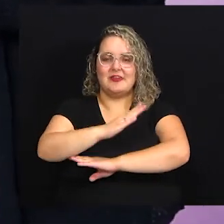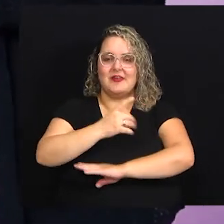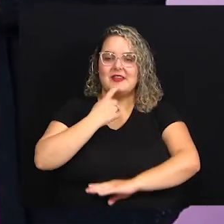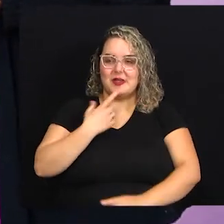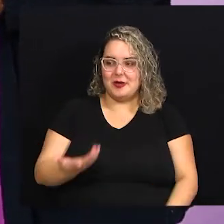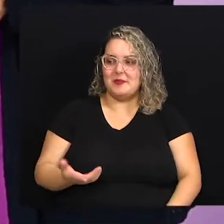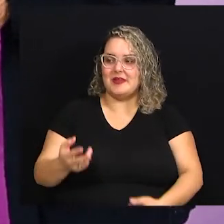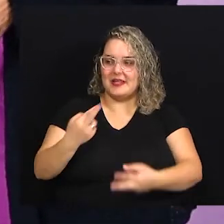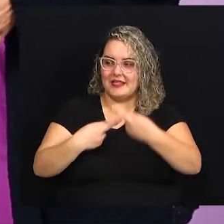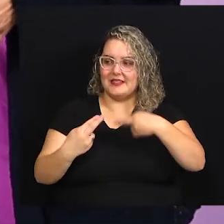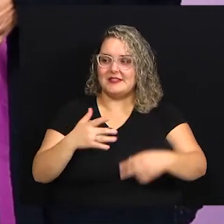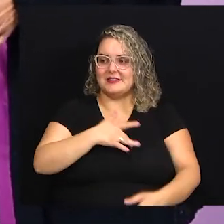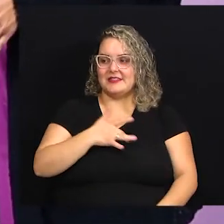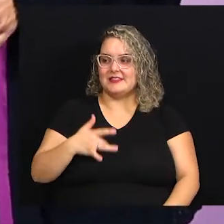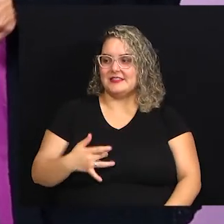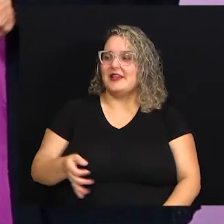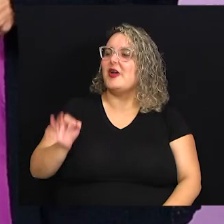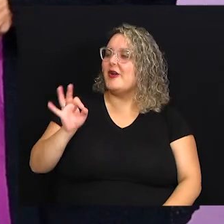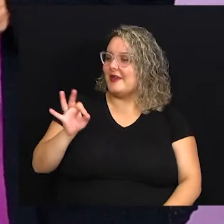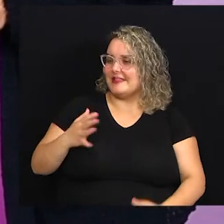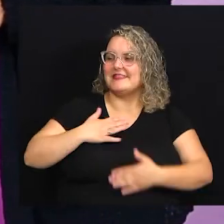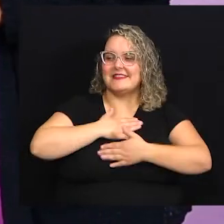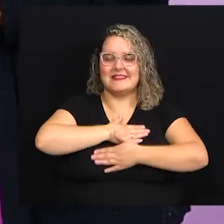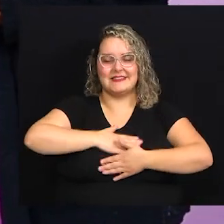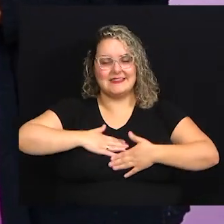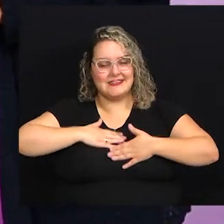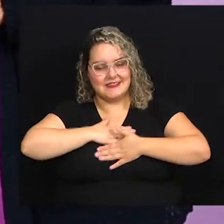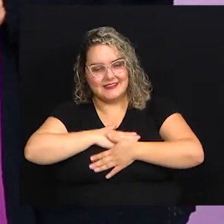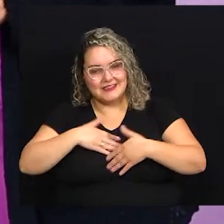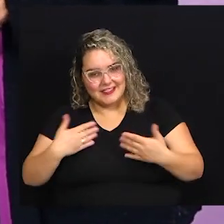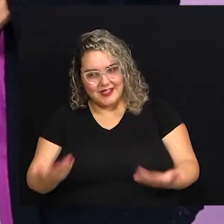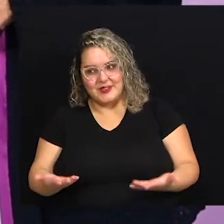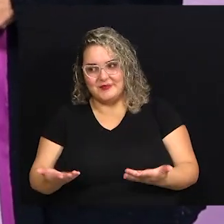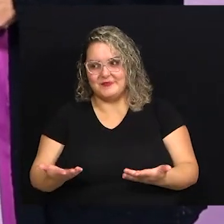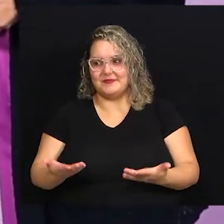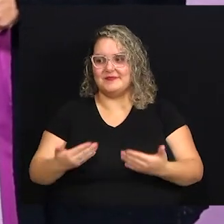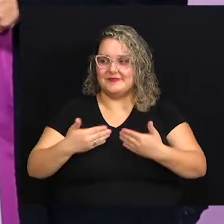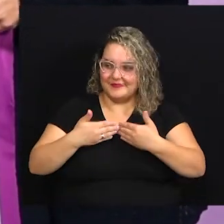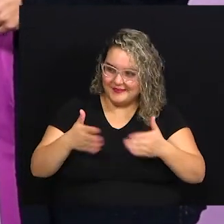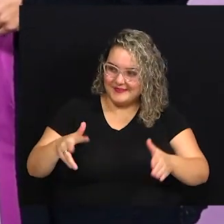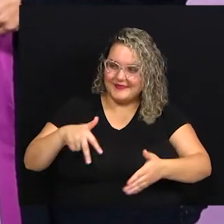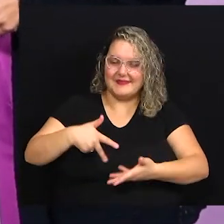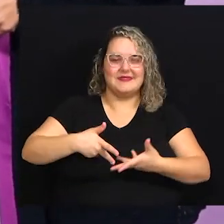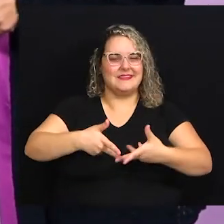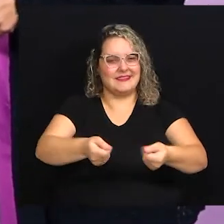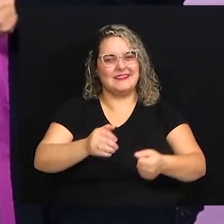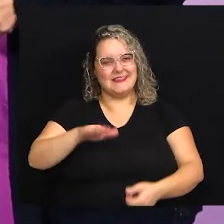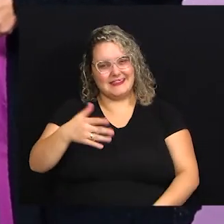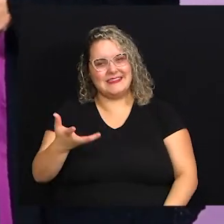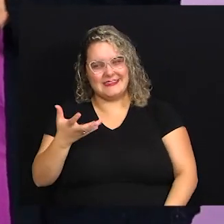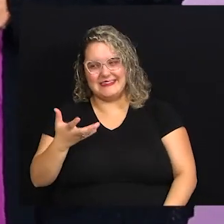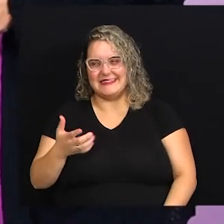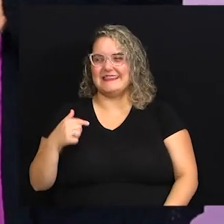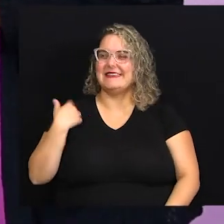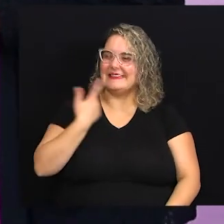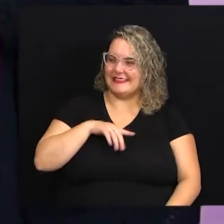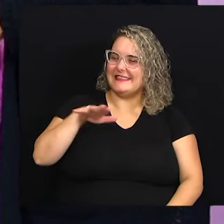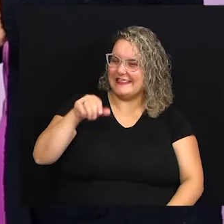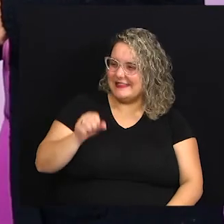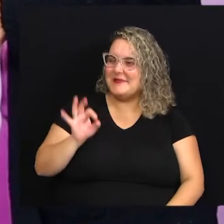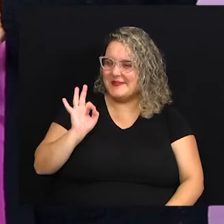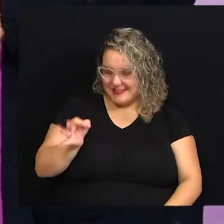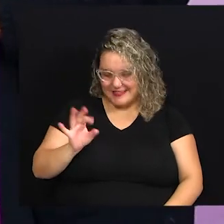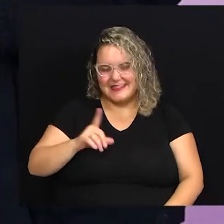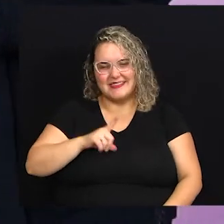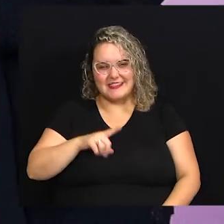à saúde. Com certeza, é um prazer enorme e estou aberta a convites, quando quiser. A gente vai te chamar,